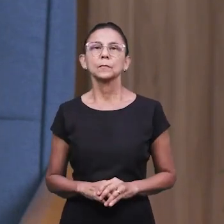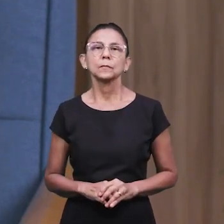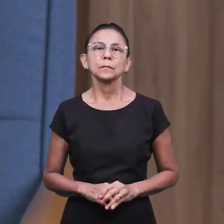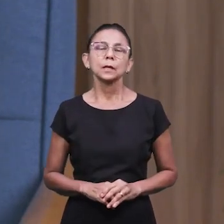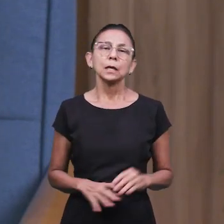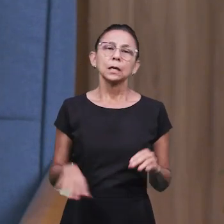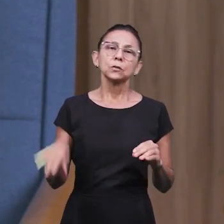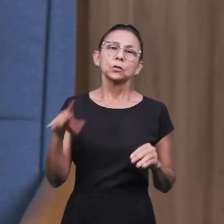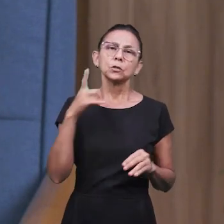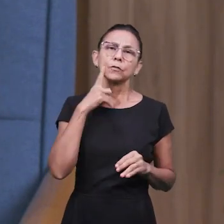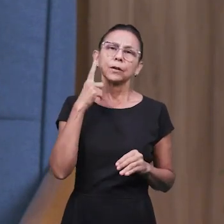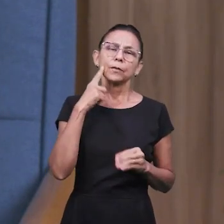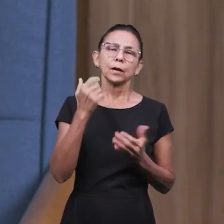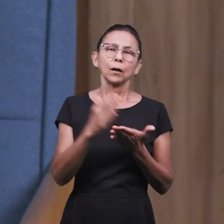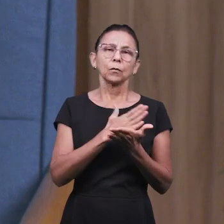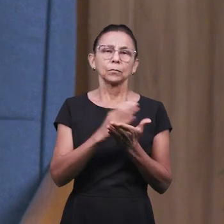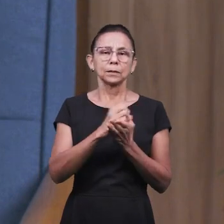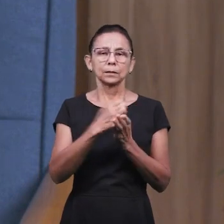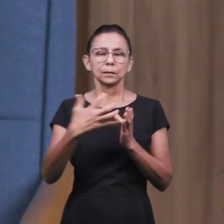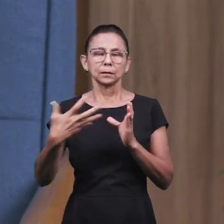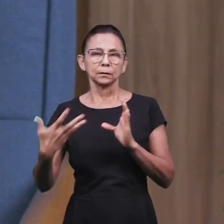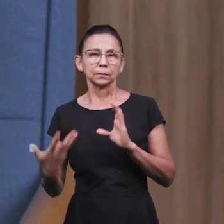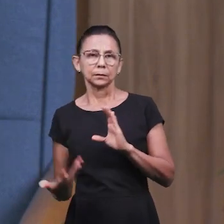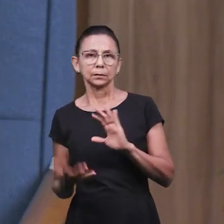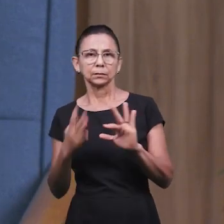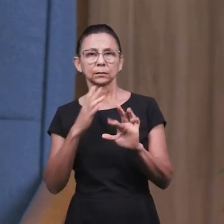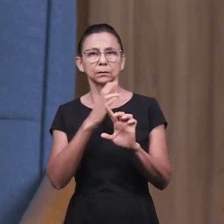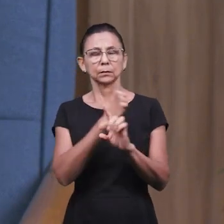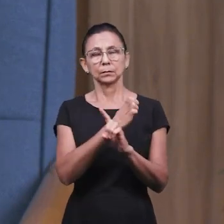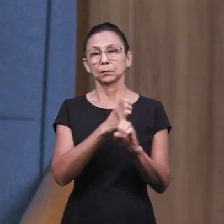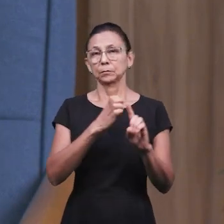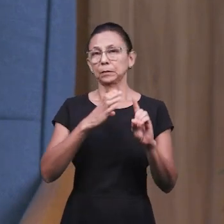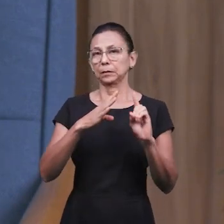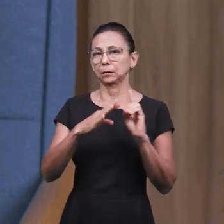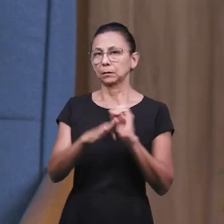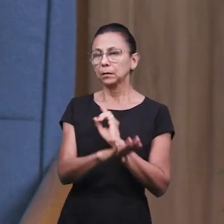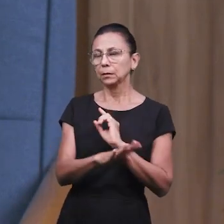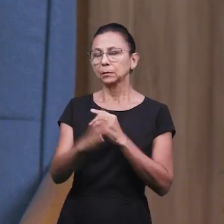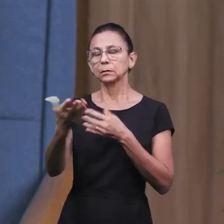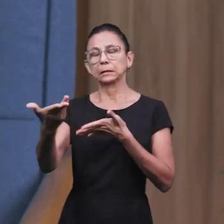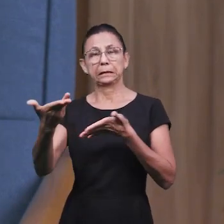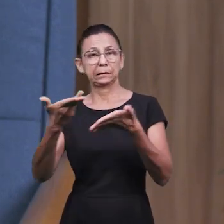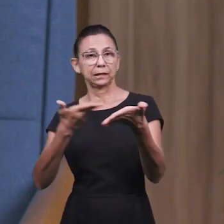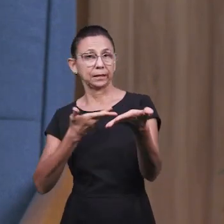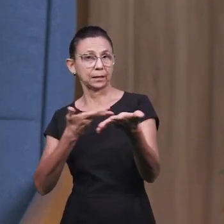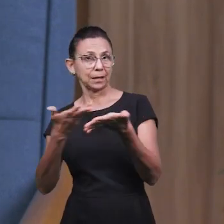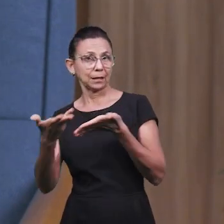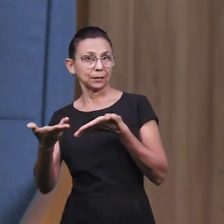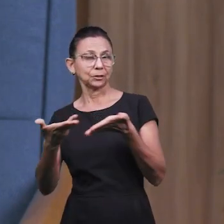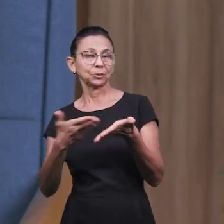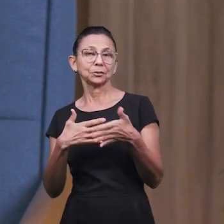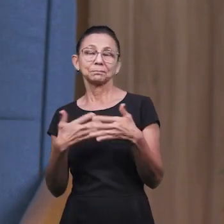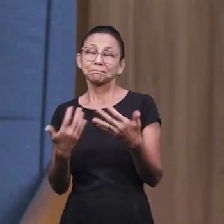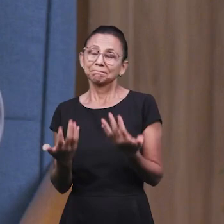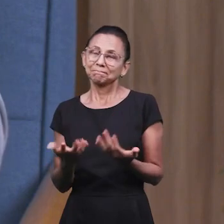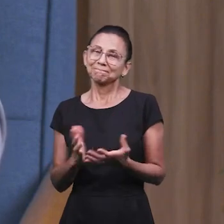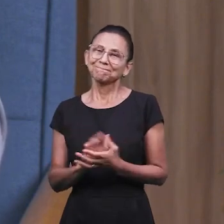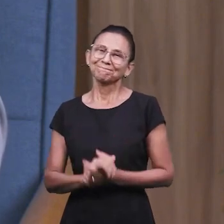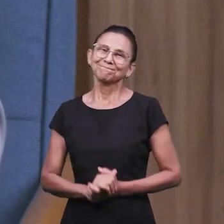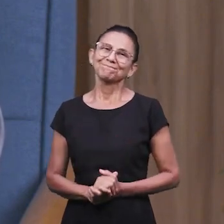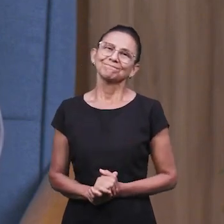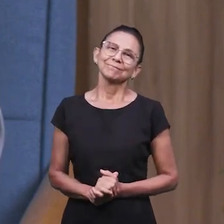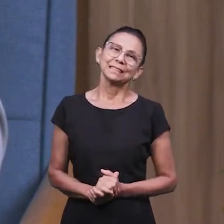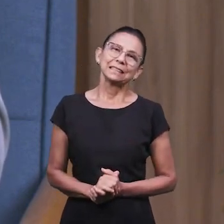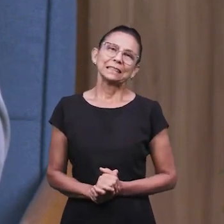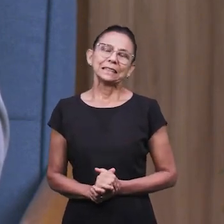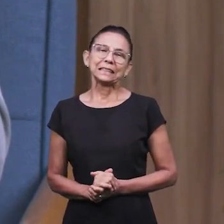alguns aspectos da EBD, traz para você, a gente conversa, a gente interage, e aí